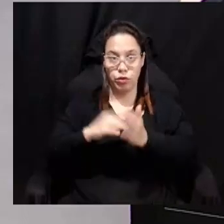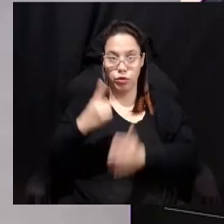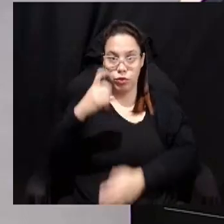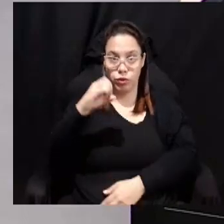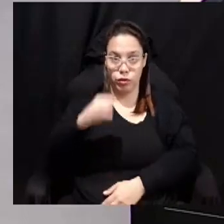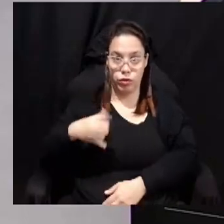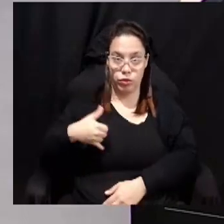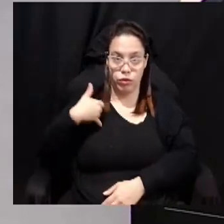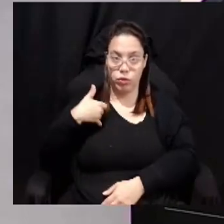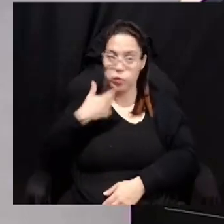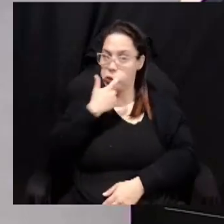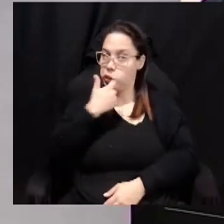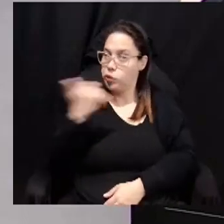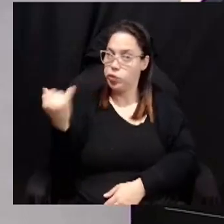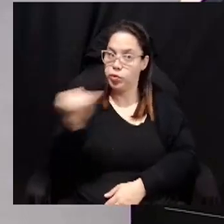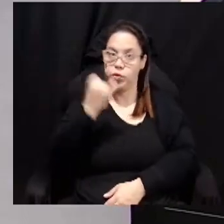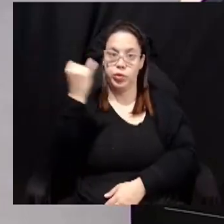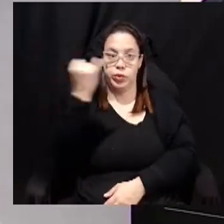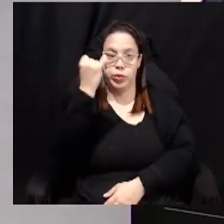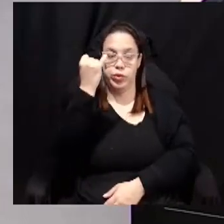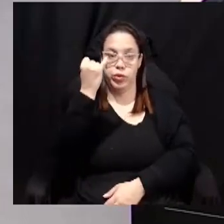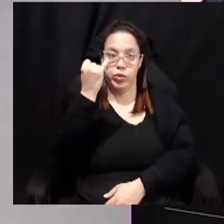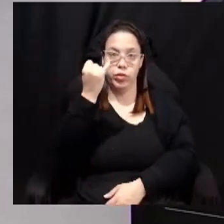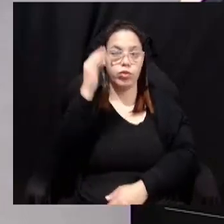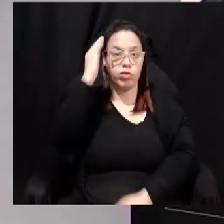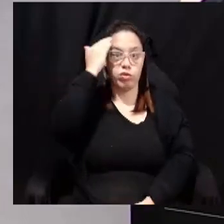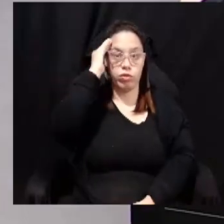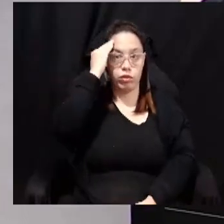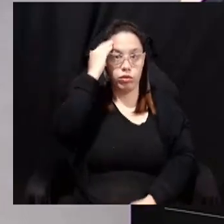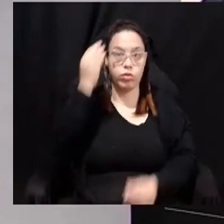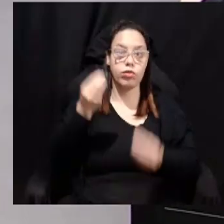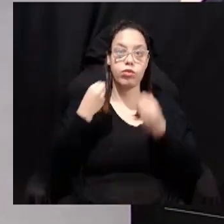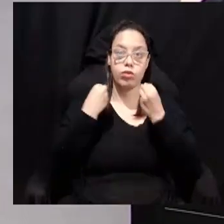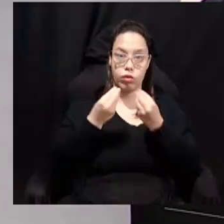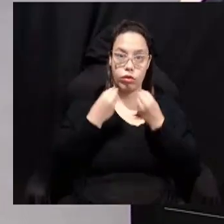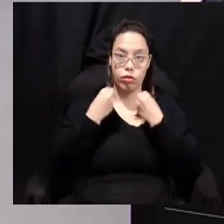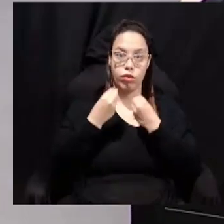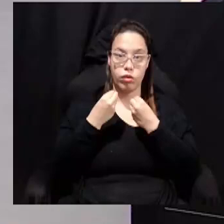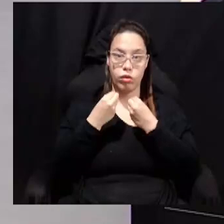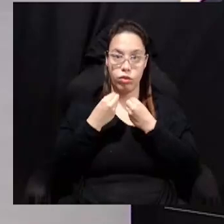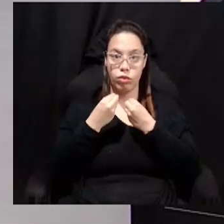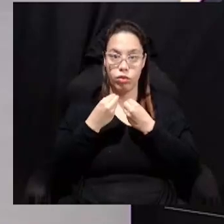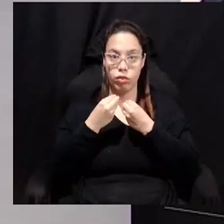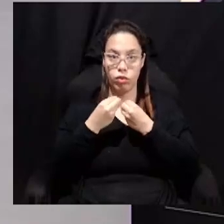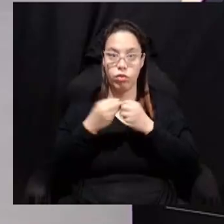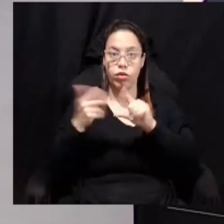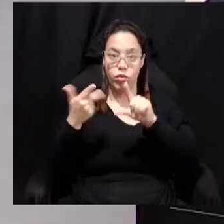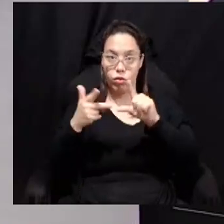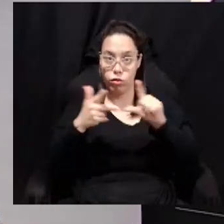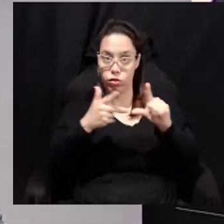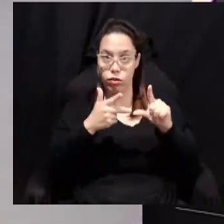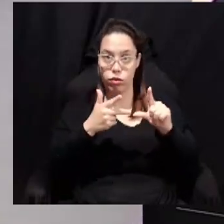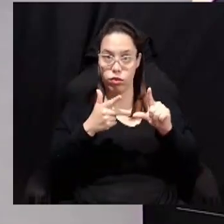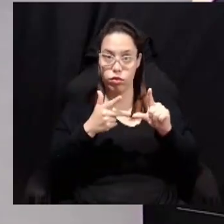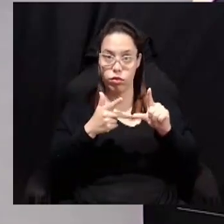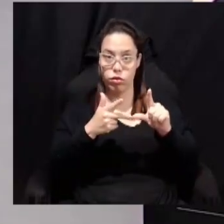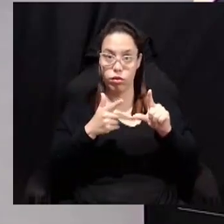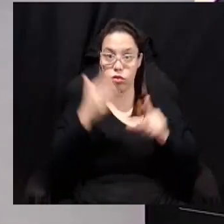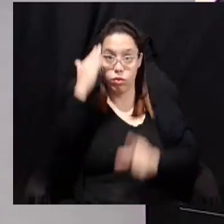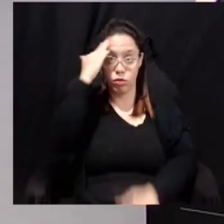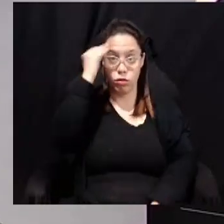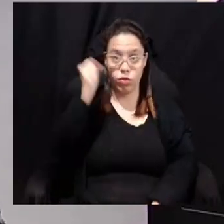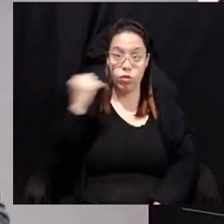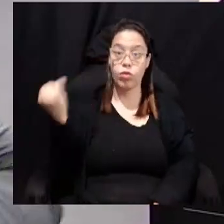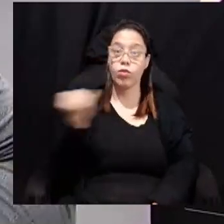é enorme, né? Para eles entenderem como que funciona mesmo, qual é a função do Legislativo, saberem a importância de